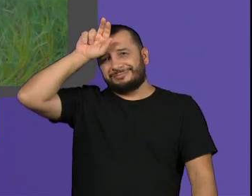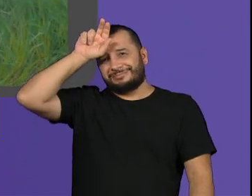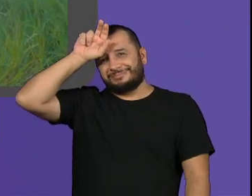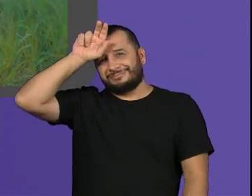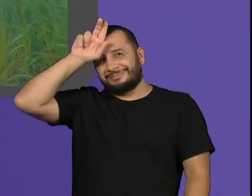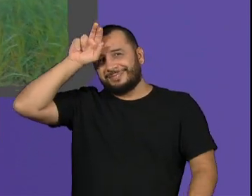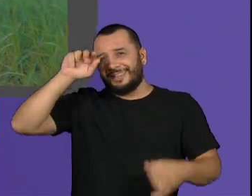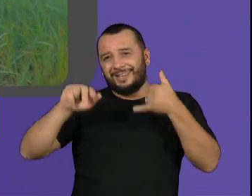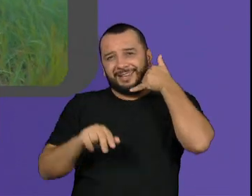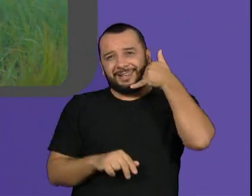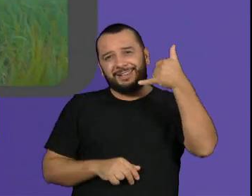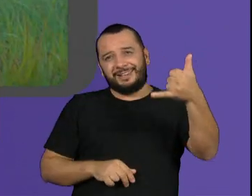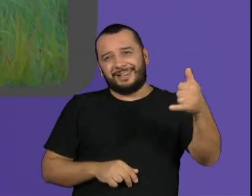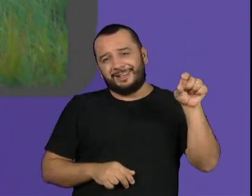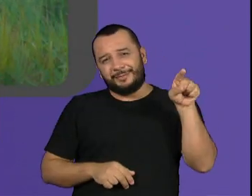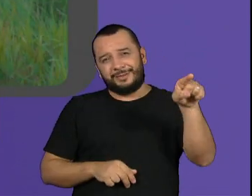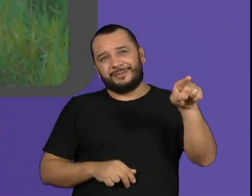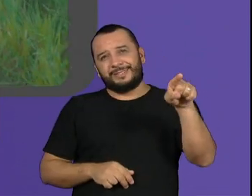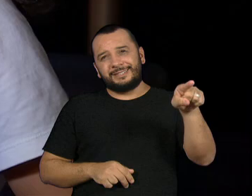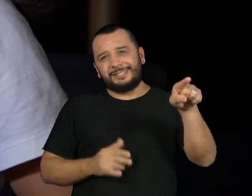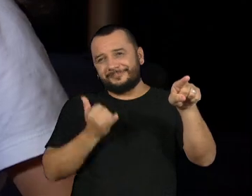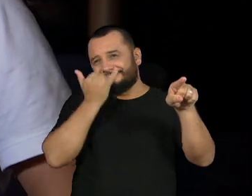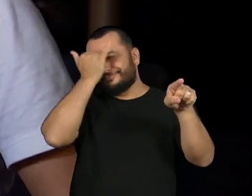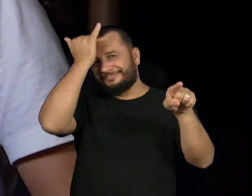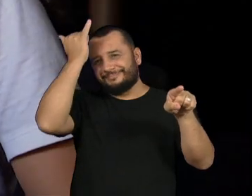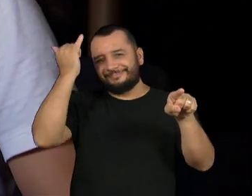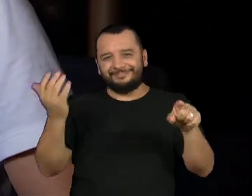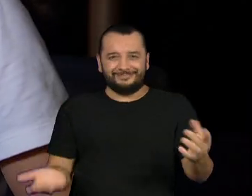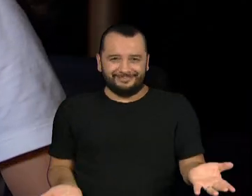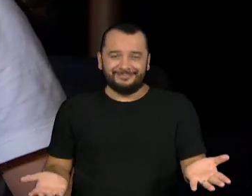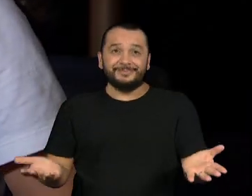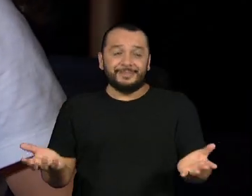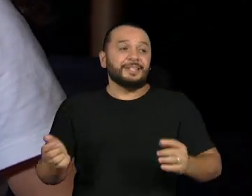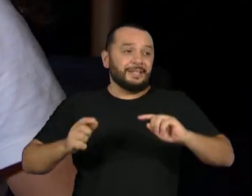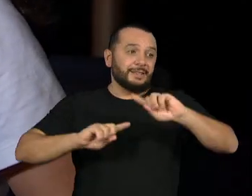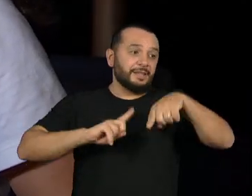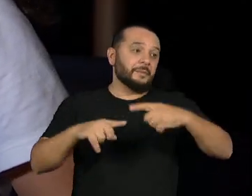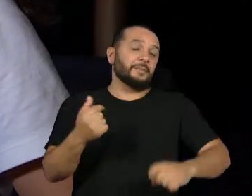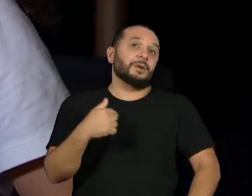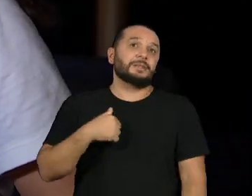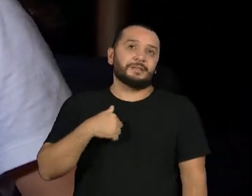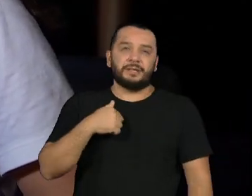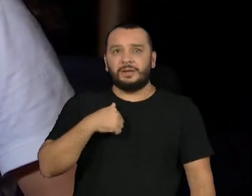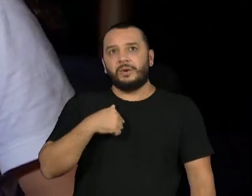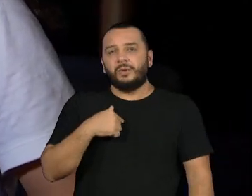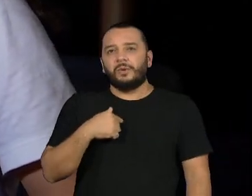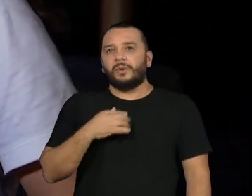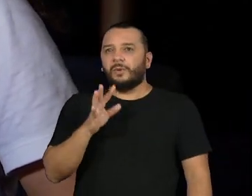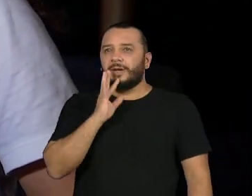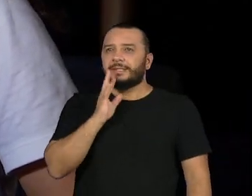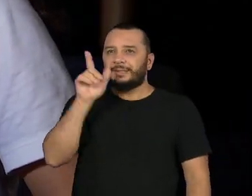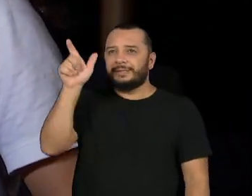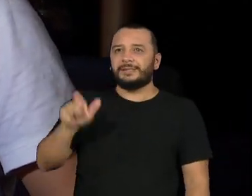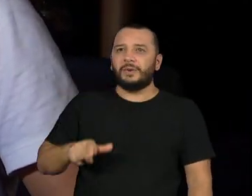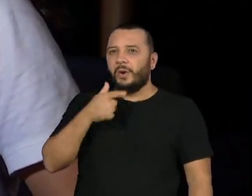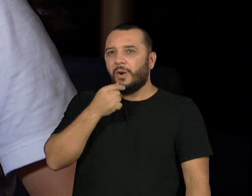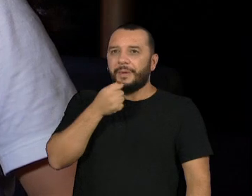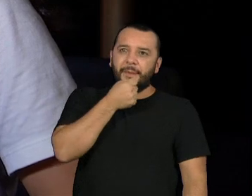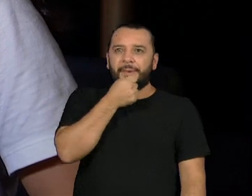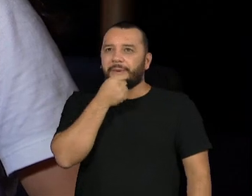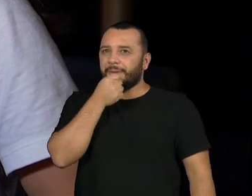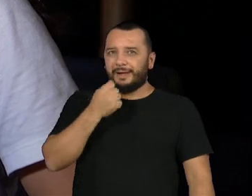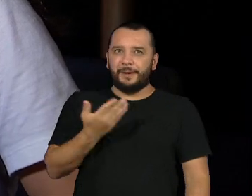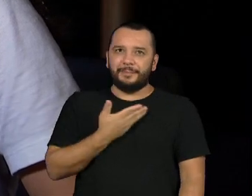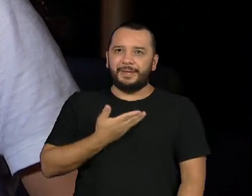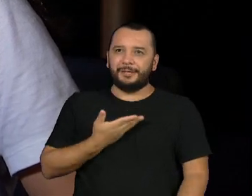liguei pra você. No fim, acabei conhecendo o cantor, eu achei muito legal, assim, a gente ficou meio